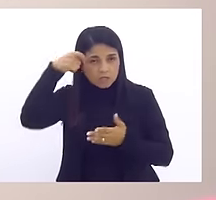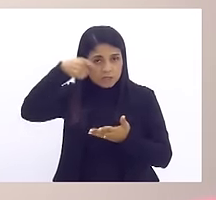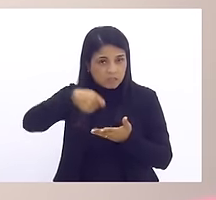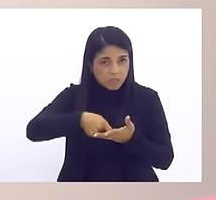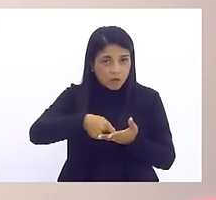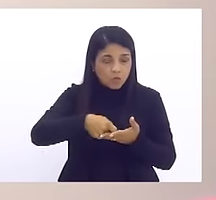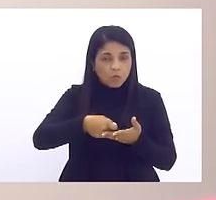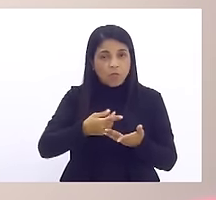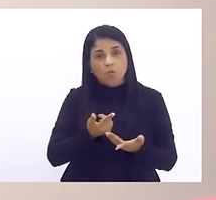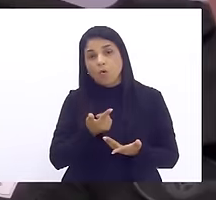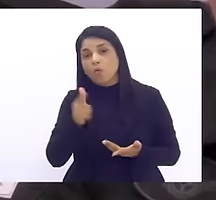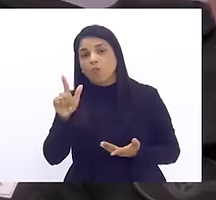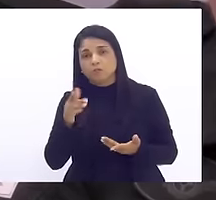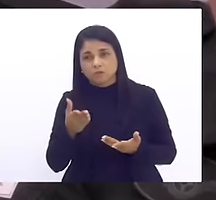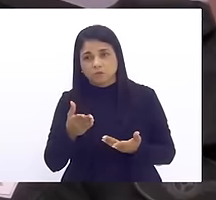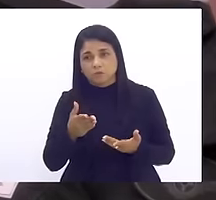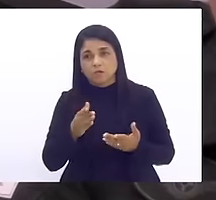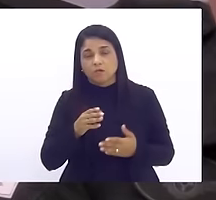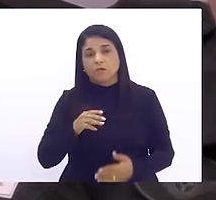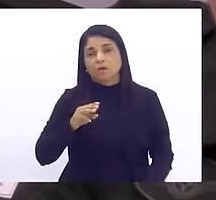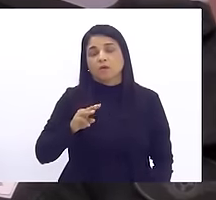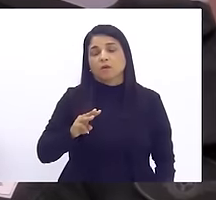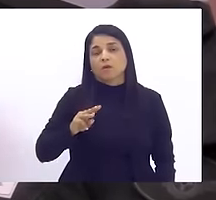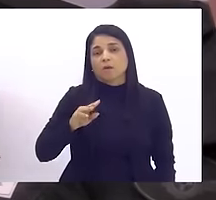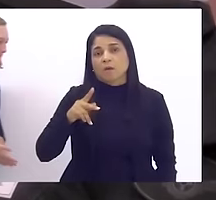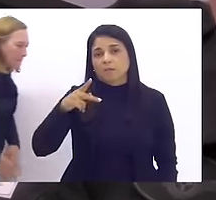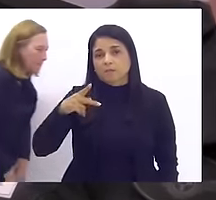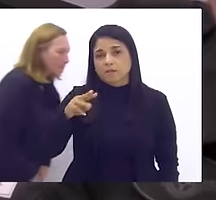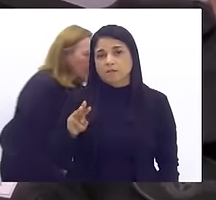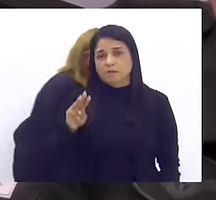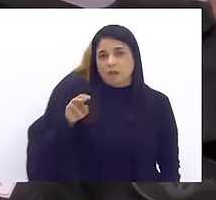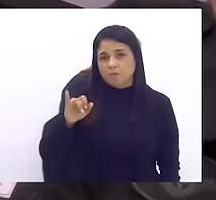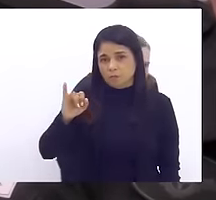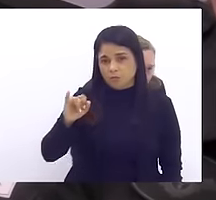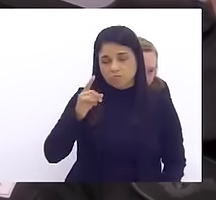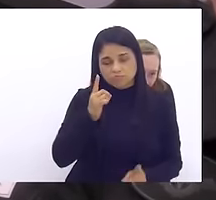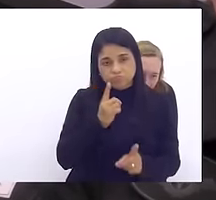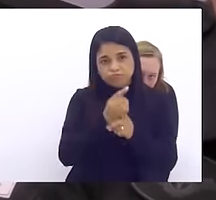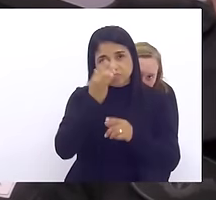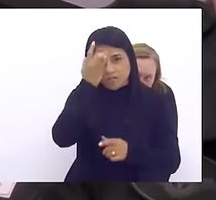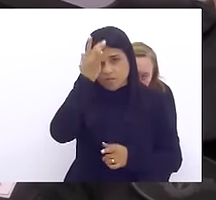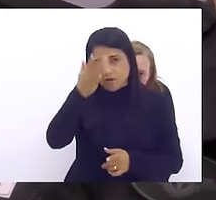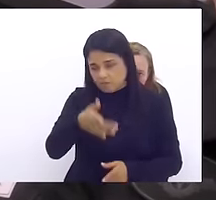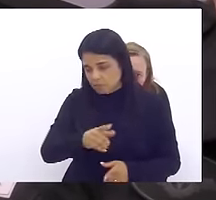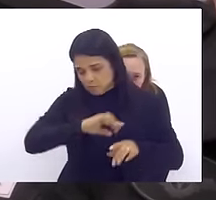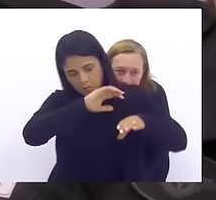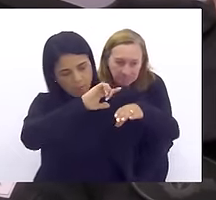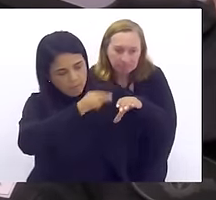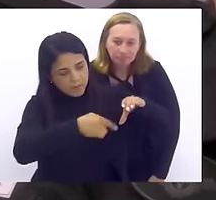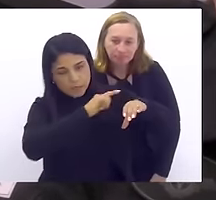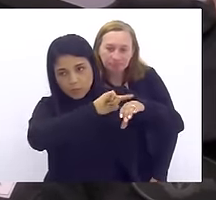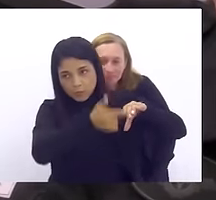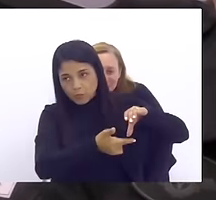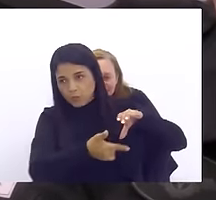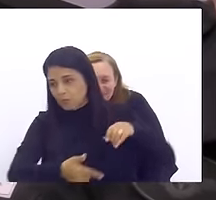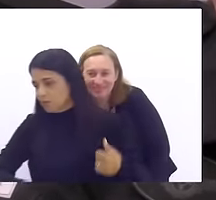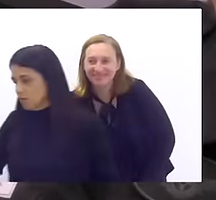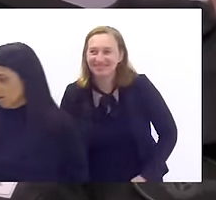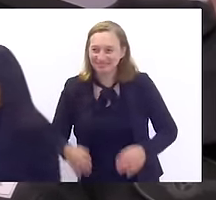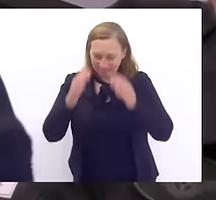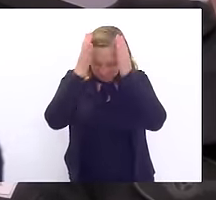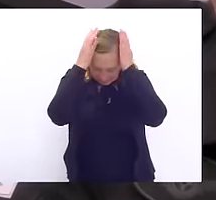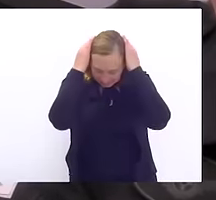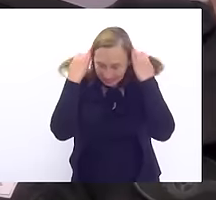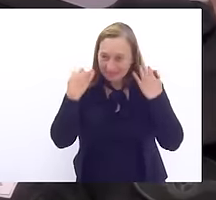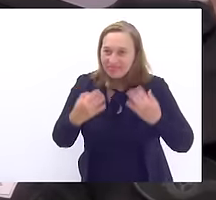isso no olho Então o Twi ele é facilmente identificado no suco do pneu ele é uma resolução é uma sigla em inglês